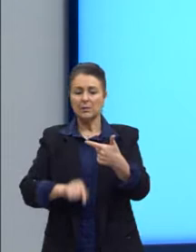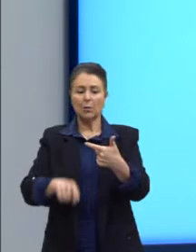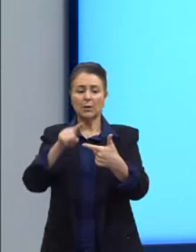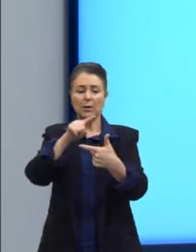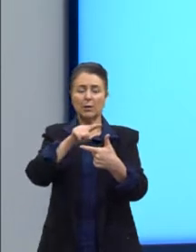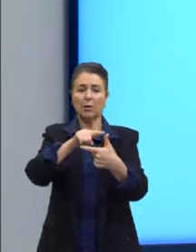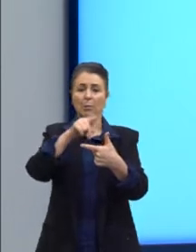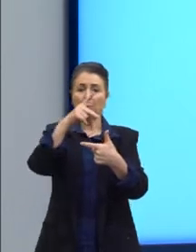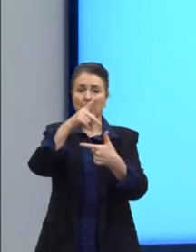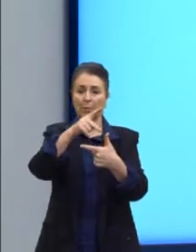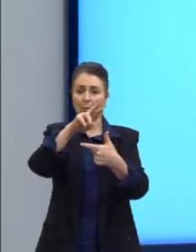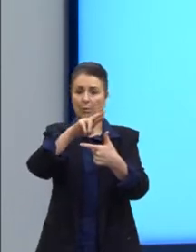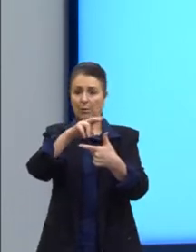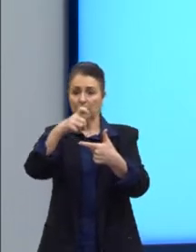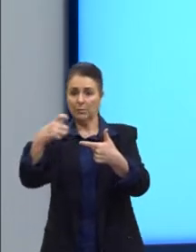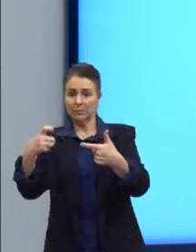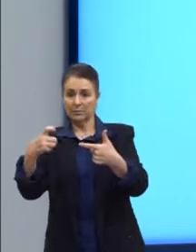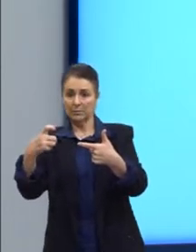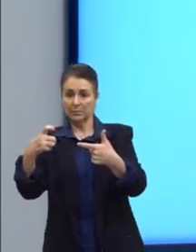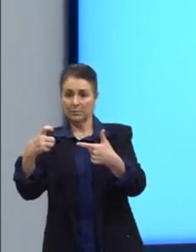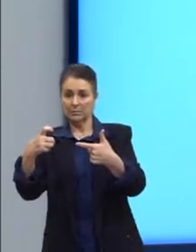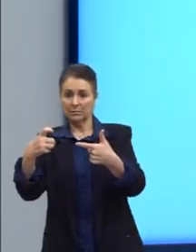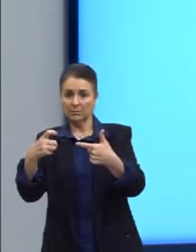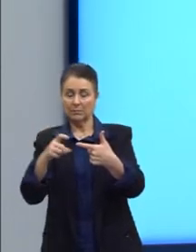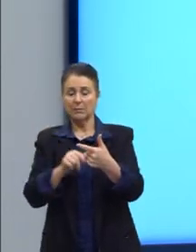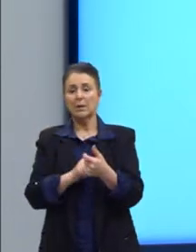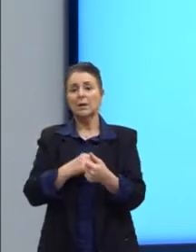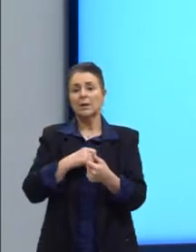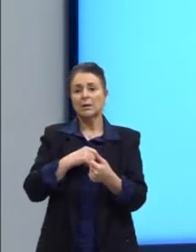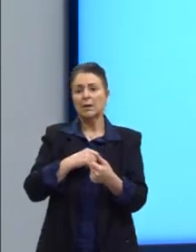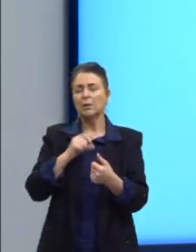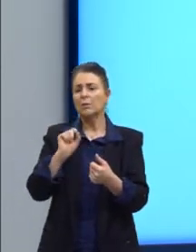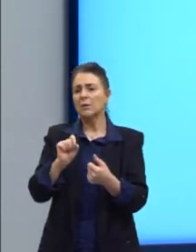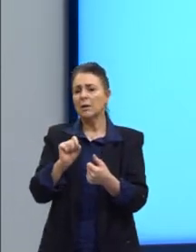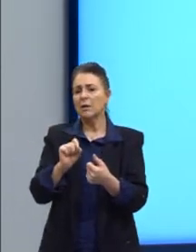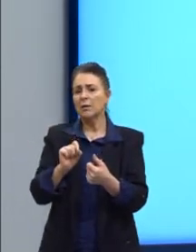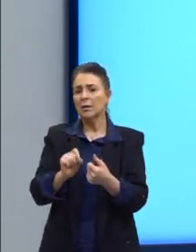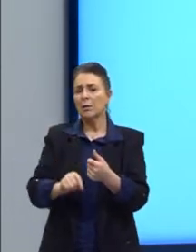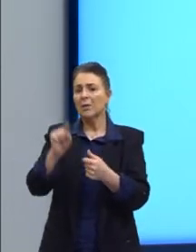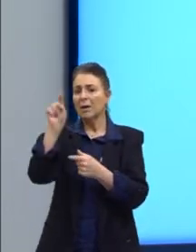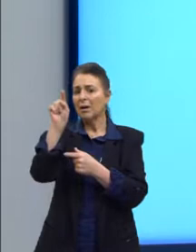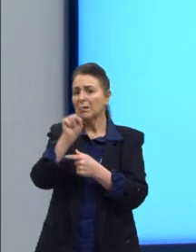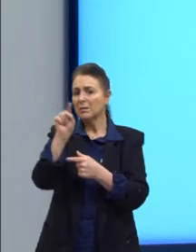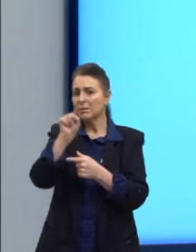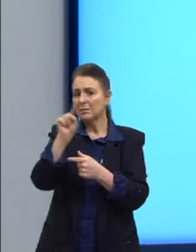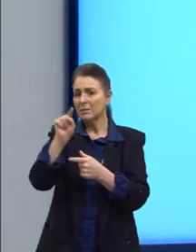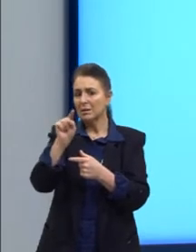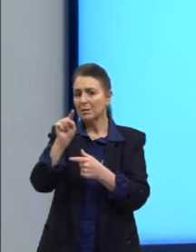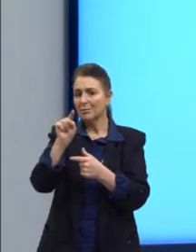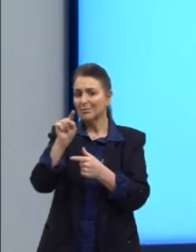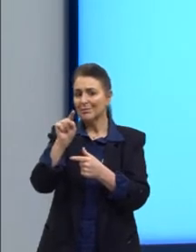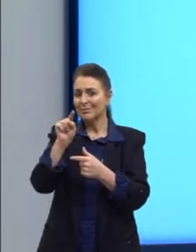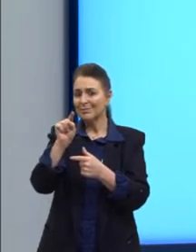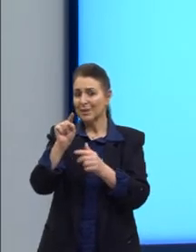proparoxítonas ou seja né a gente tem ali uma questão de acentuação nos términos dos nossos versos